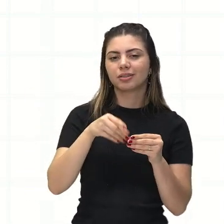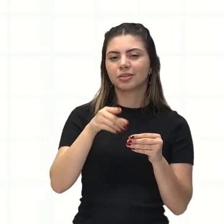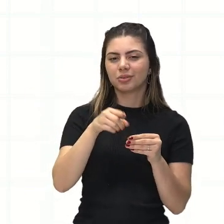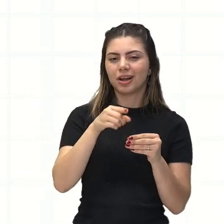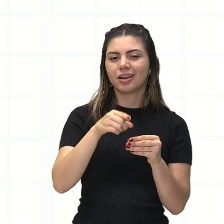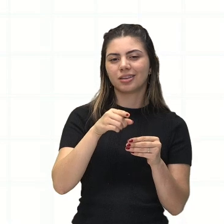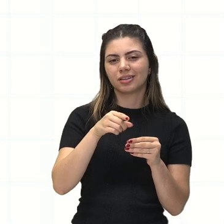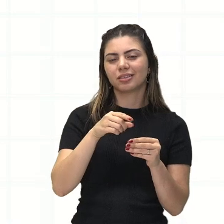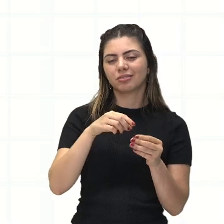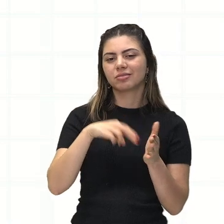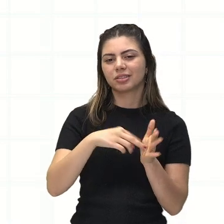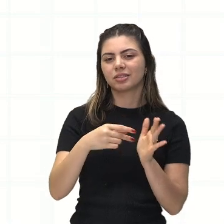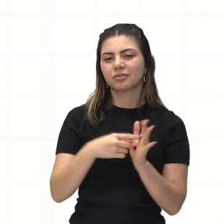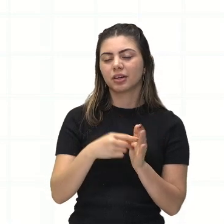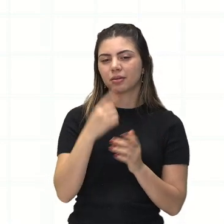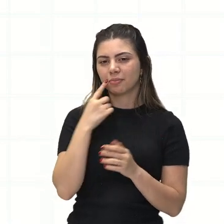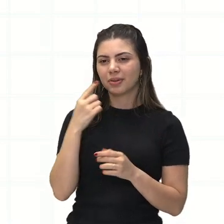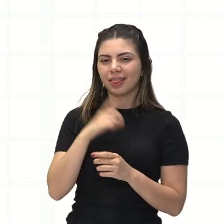da preposição.